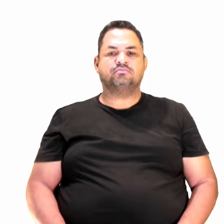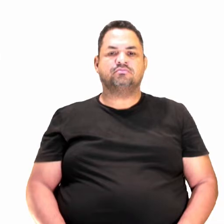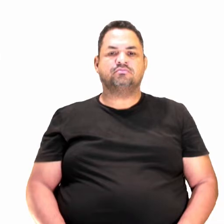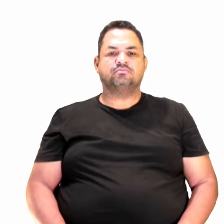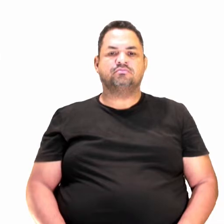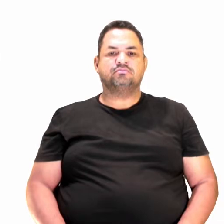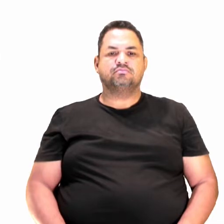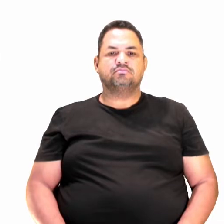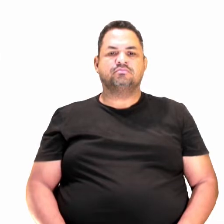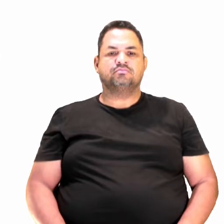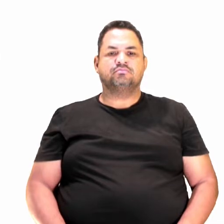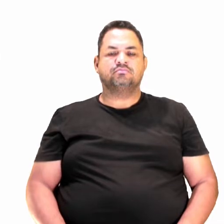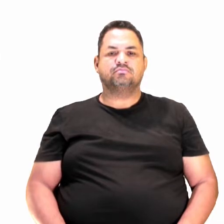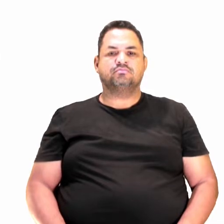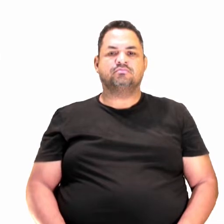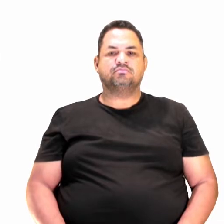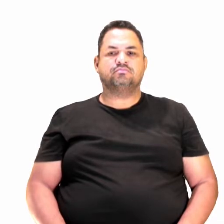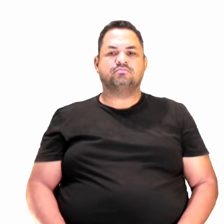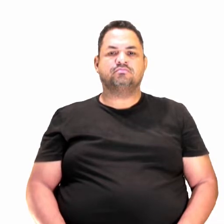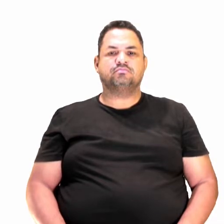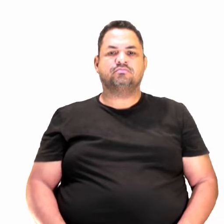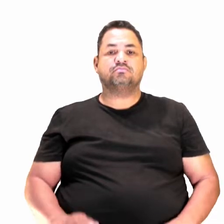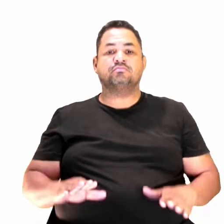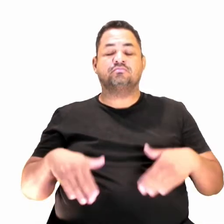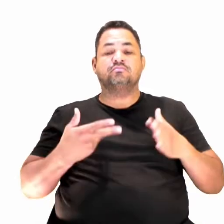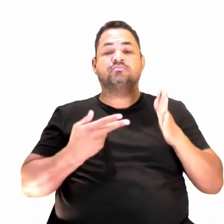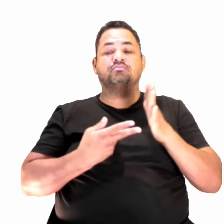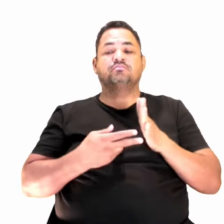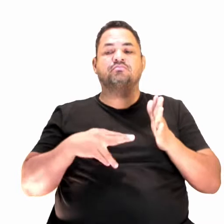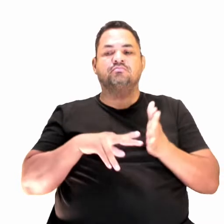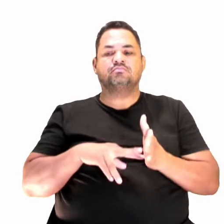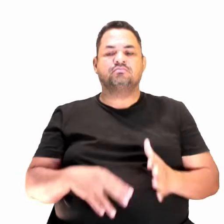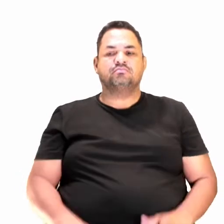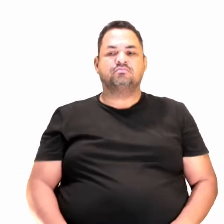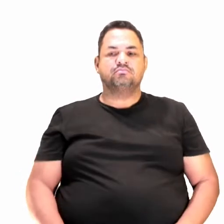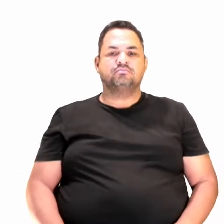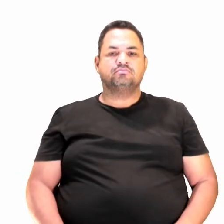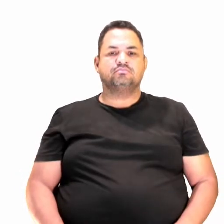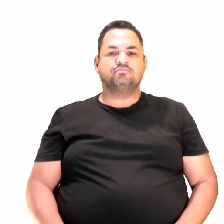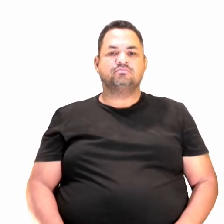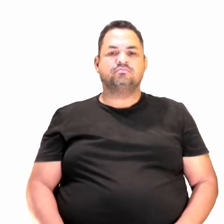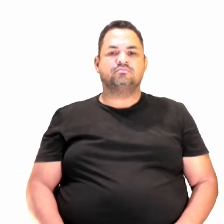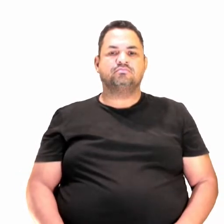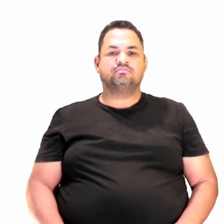dissatisfaction. Ou seja, o que significa isso?